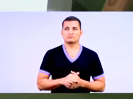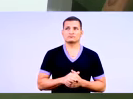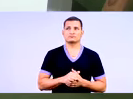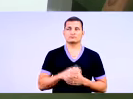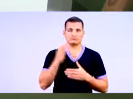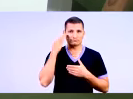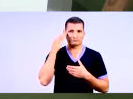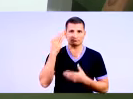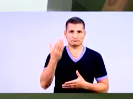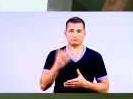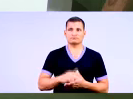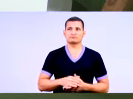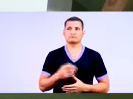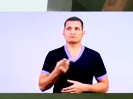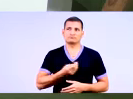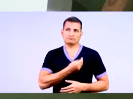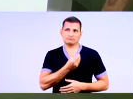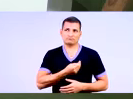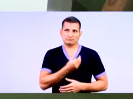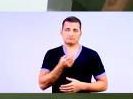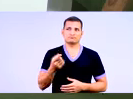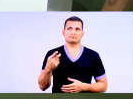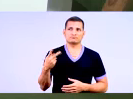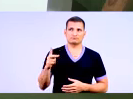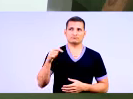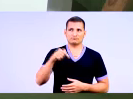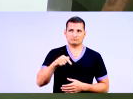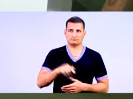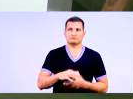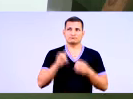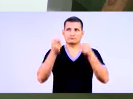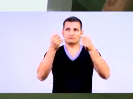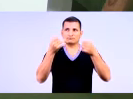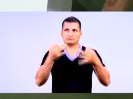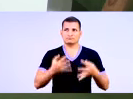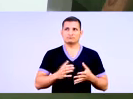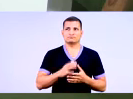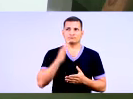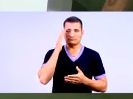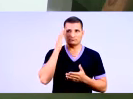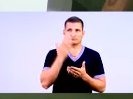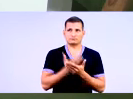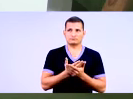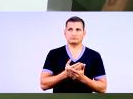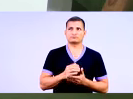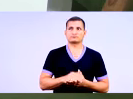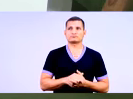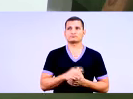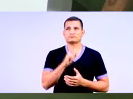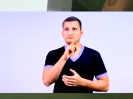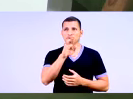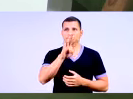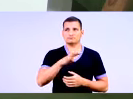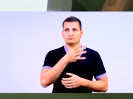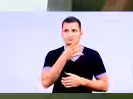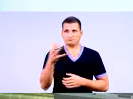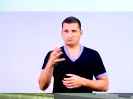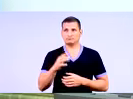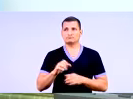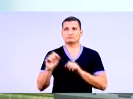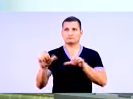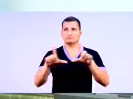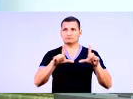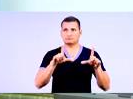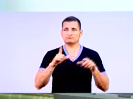pela presença dela aqui, para poder nos dar essas explicações. Eu acredito que esse quadro que vai ficar disponível nos slides para